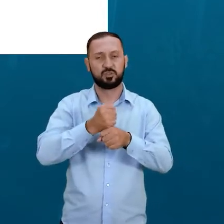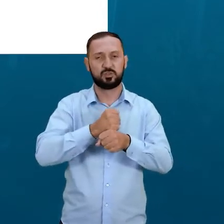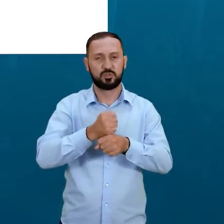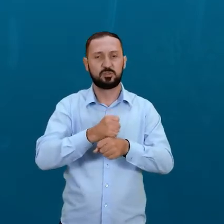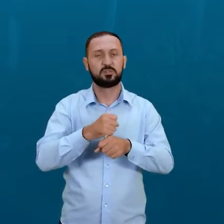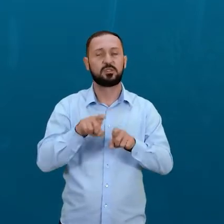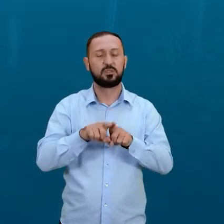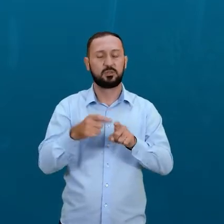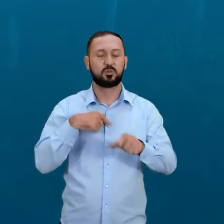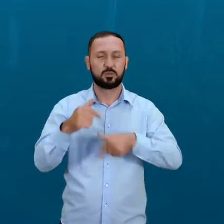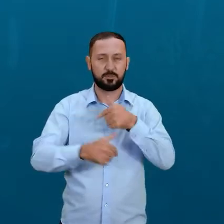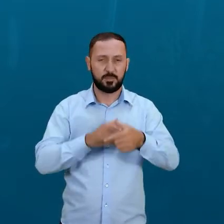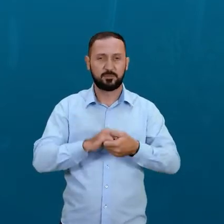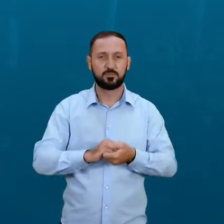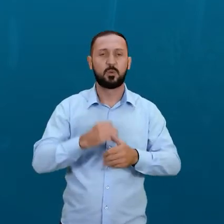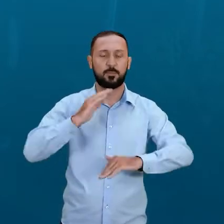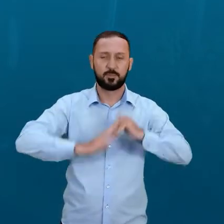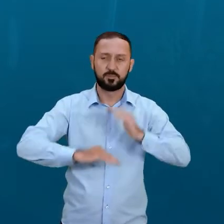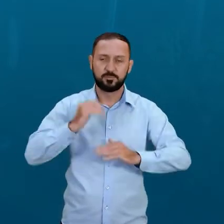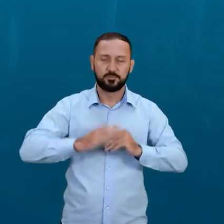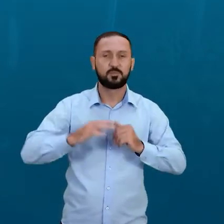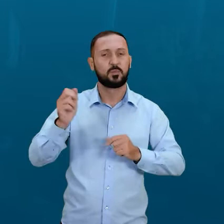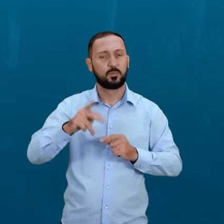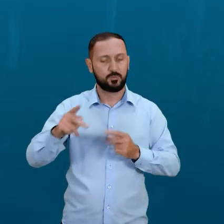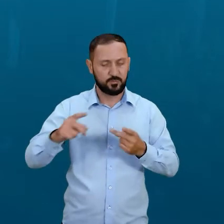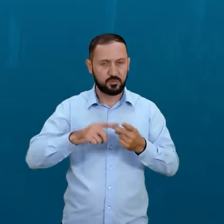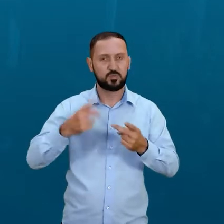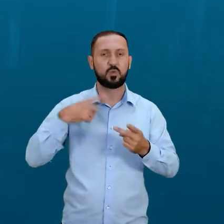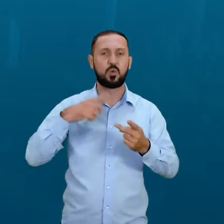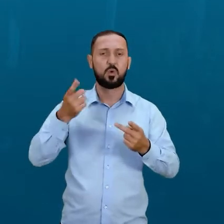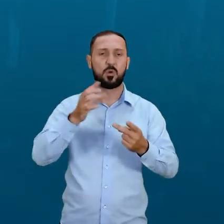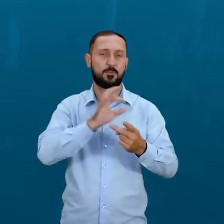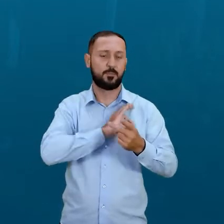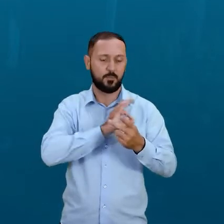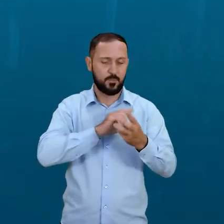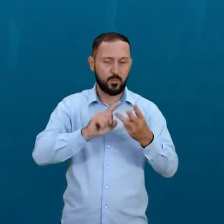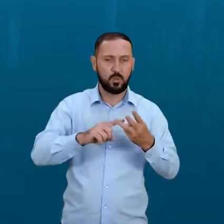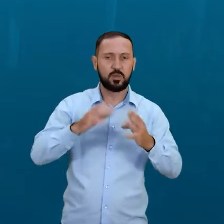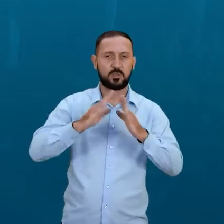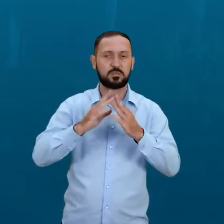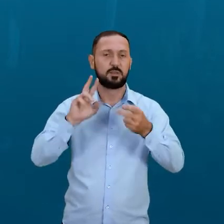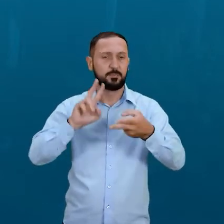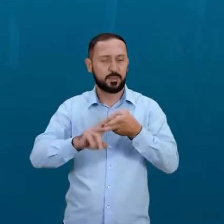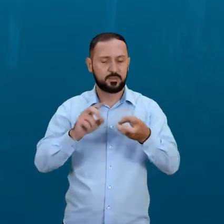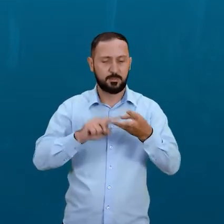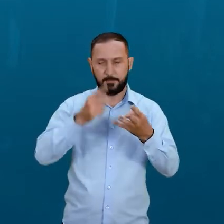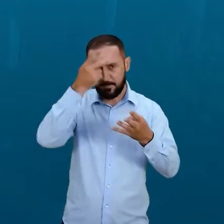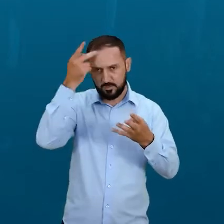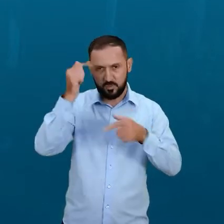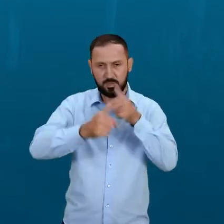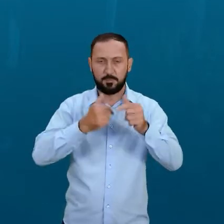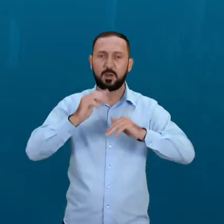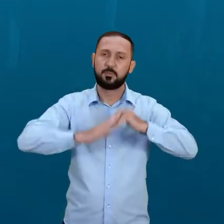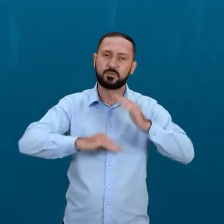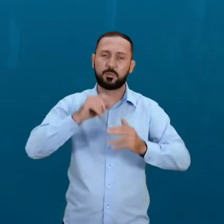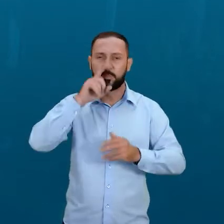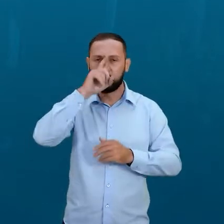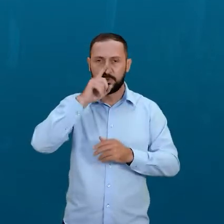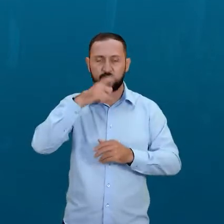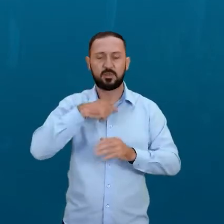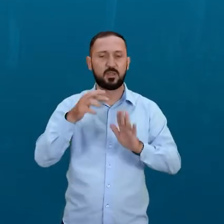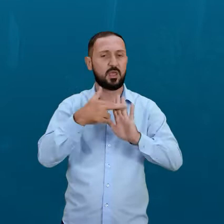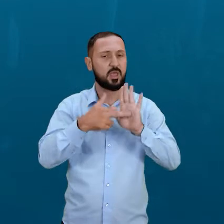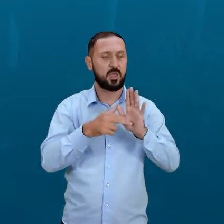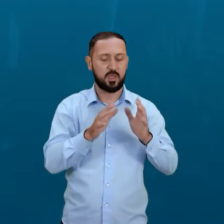cargo atual. Carreiras como a de professor, policial civil, agentes penitenciários e servidores expostos a agentes nocivos